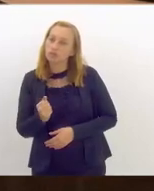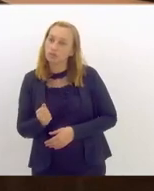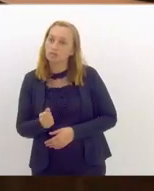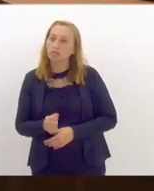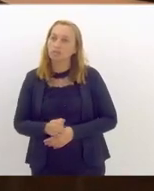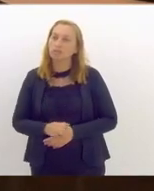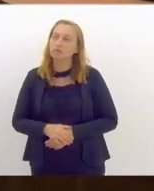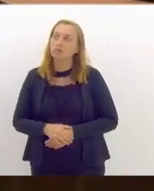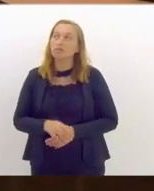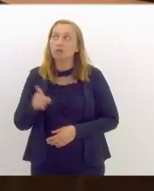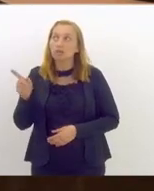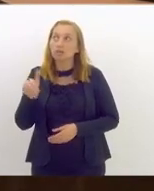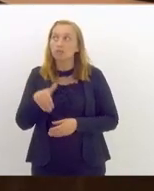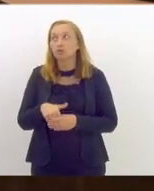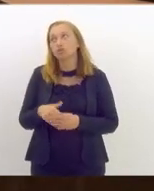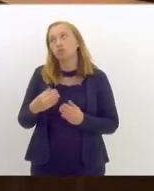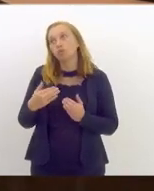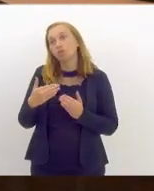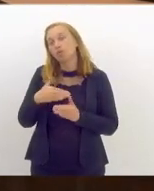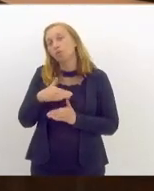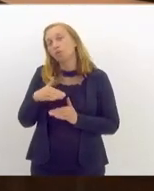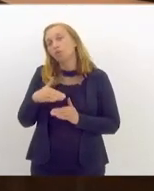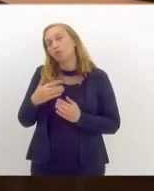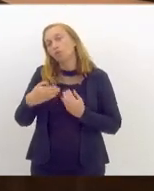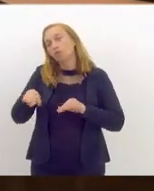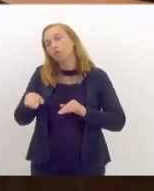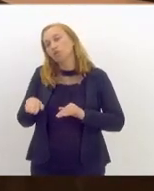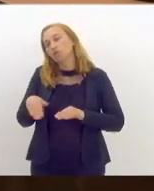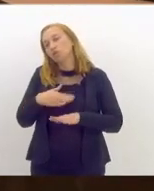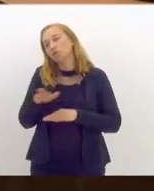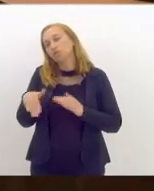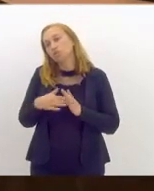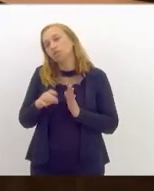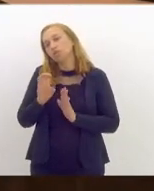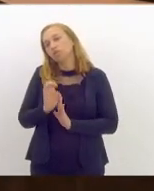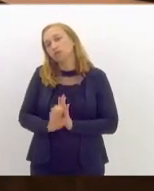ele votou contra todas as emendas